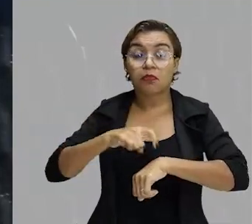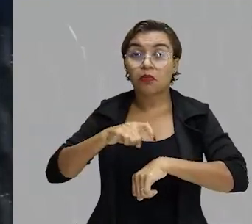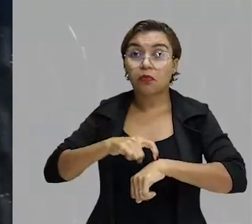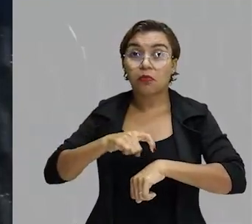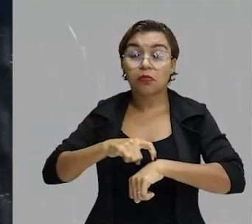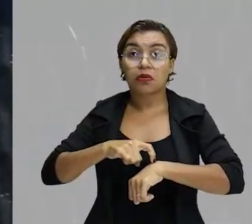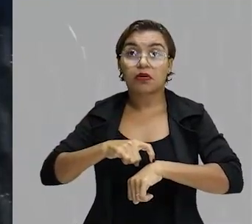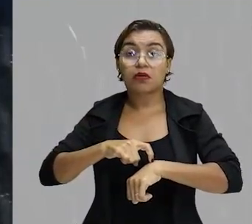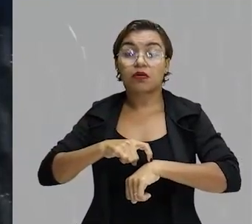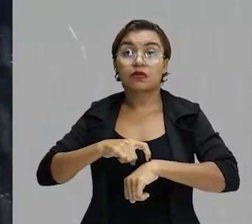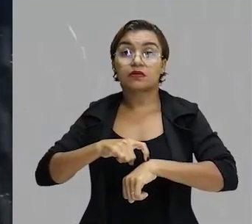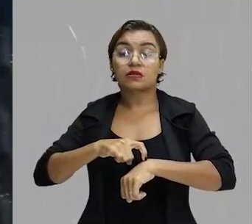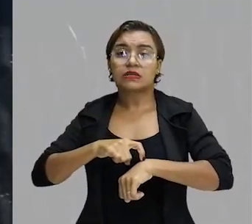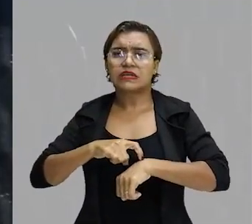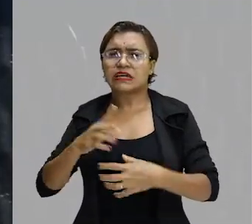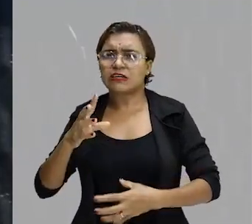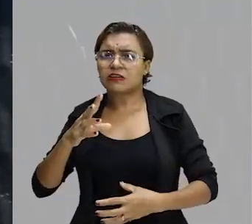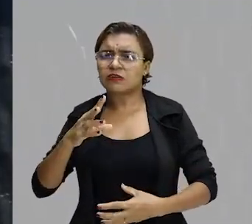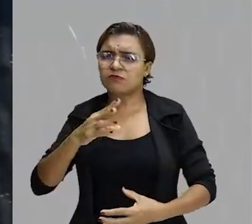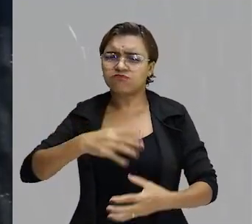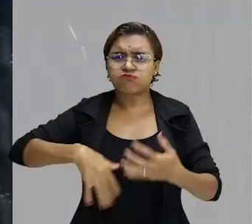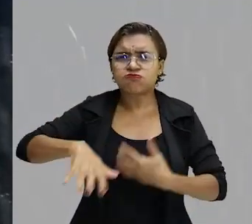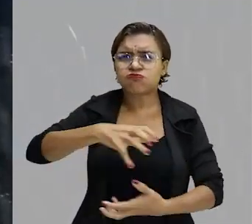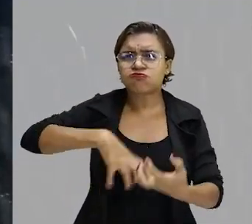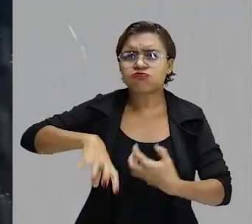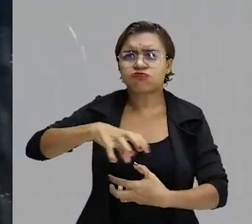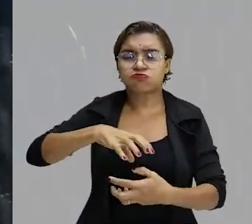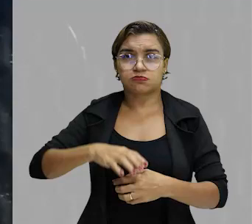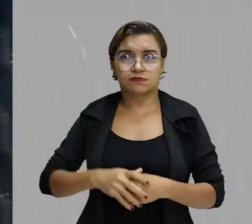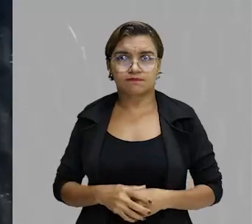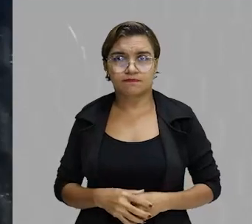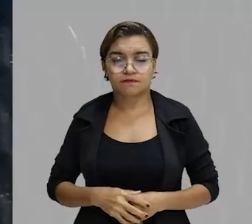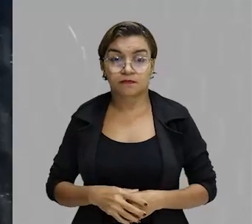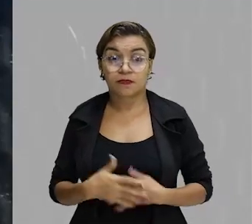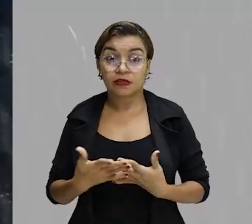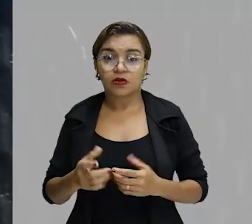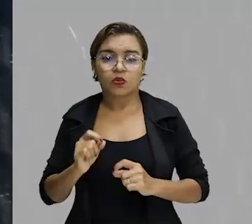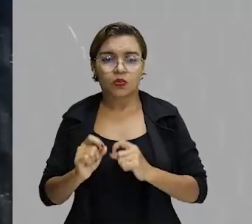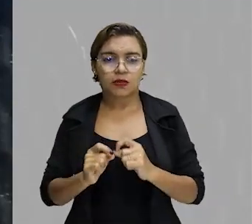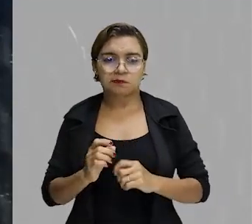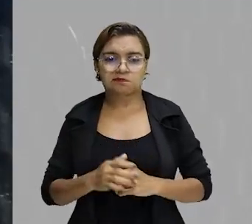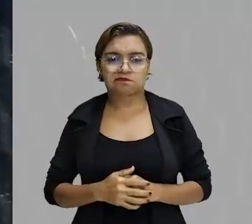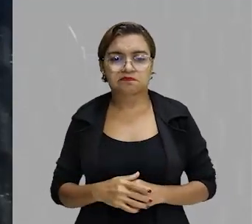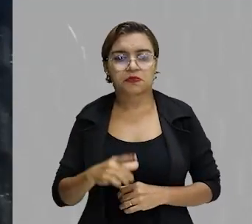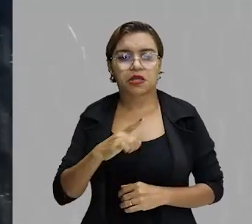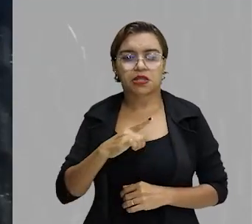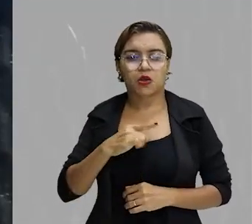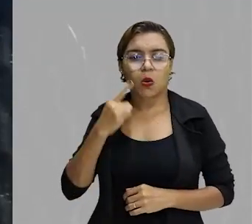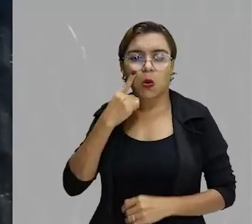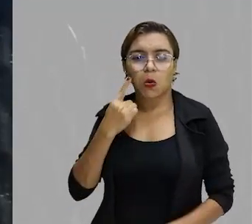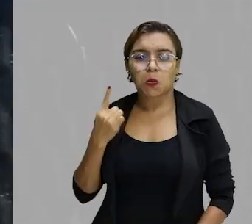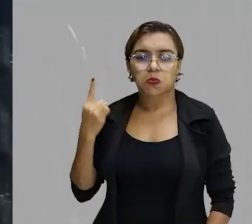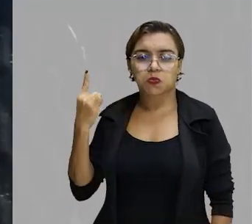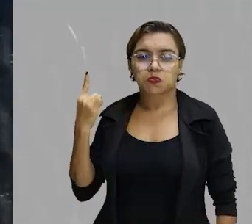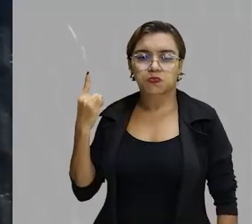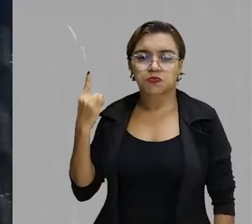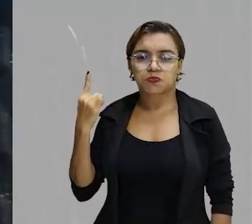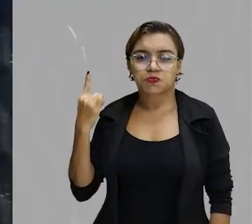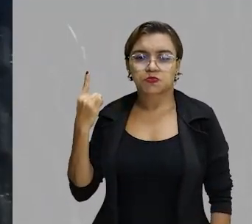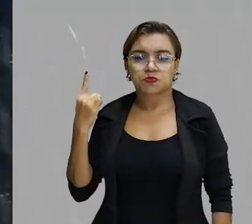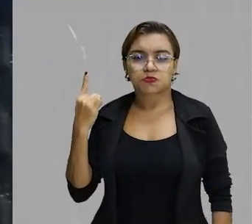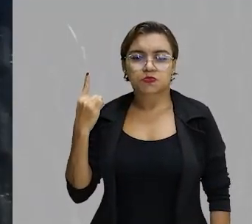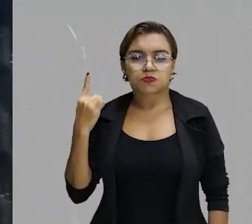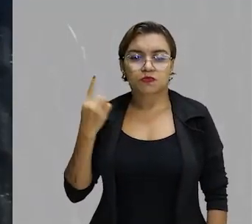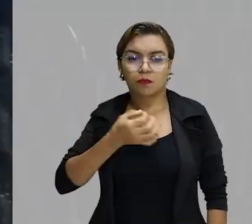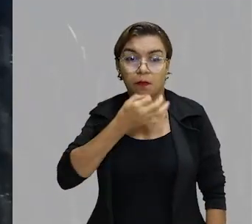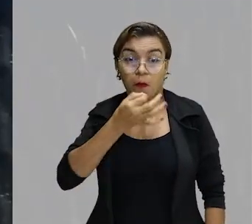ser causador de desordem, na visão desses 3 autores. Tá? Aí tem uma citação que eu deixei em itálico aqui, que é do Le Bon e do Tarde.